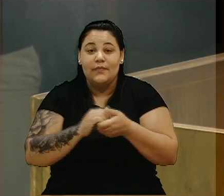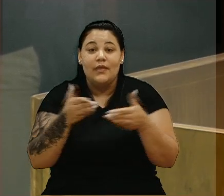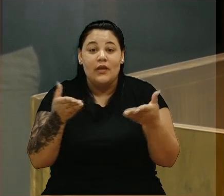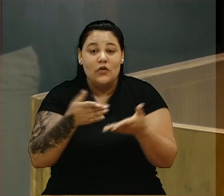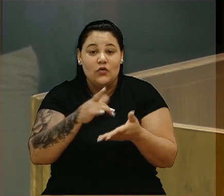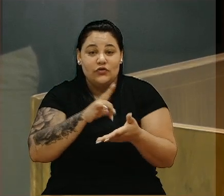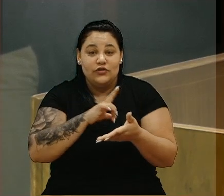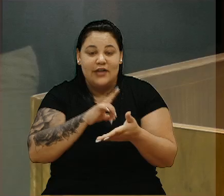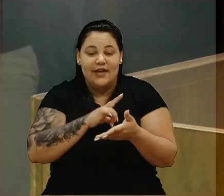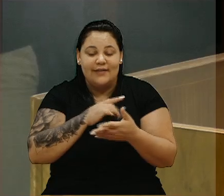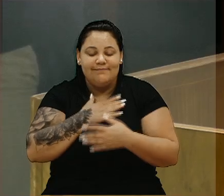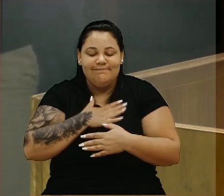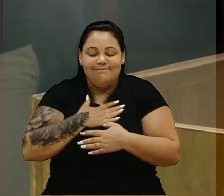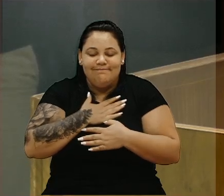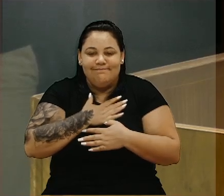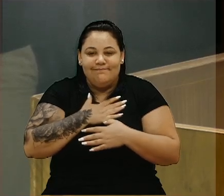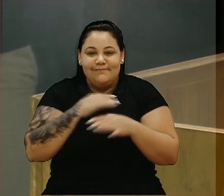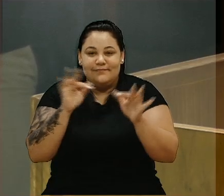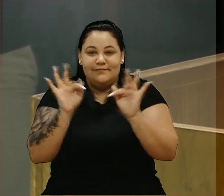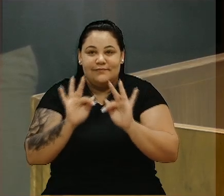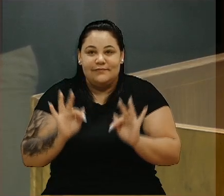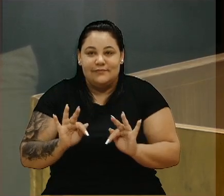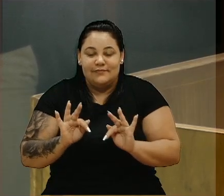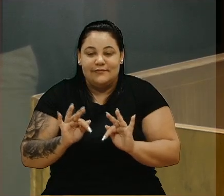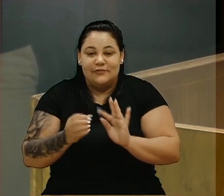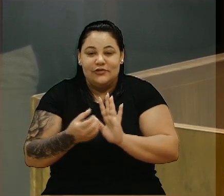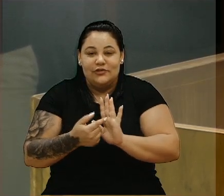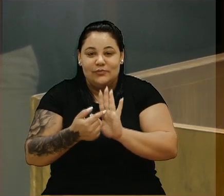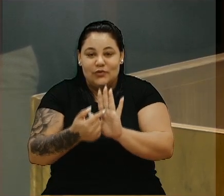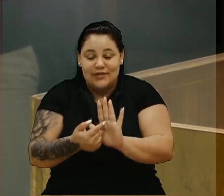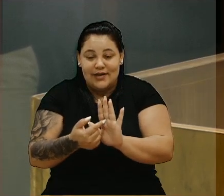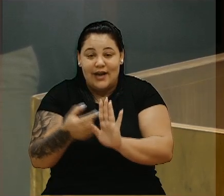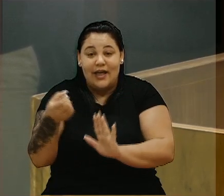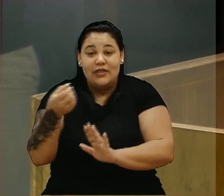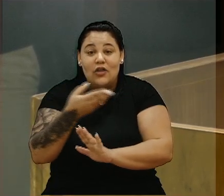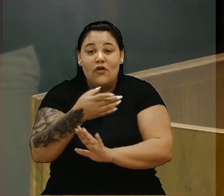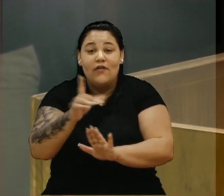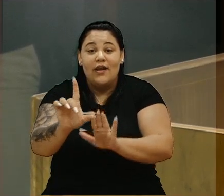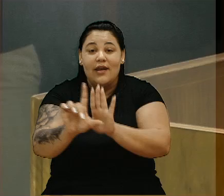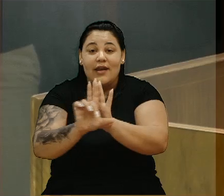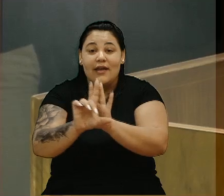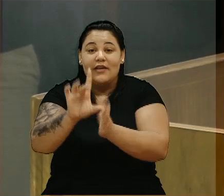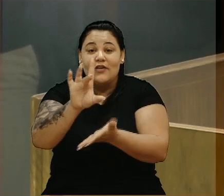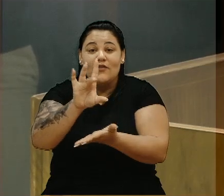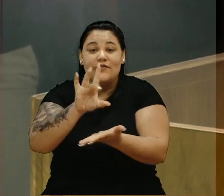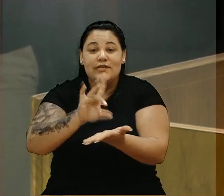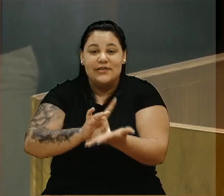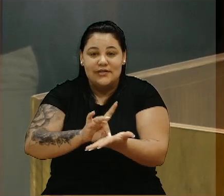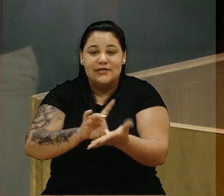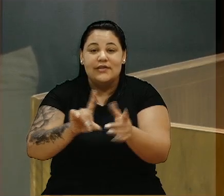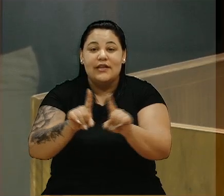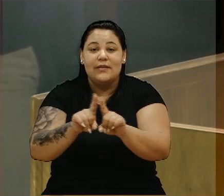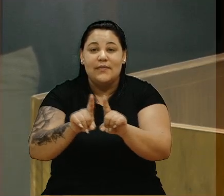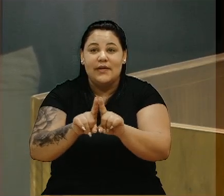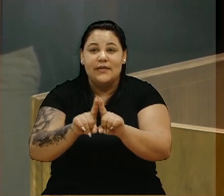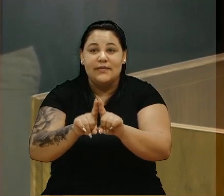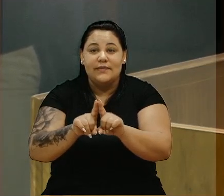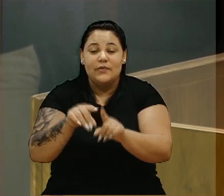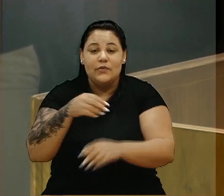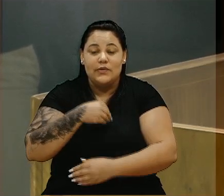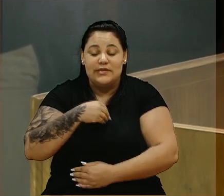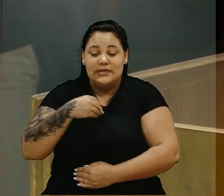temos a alegria de comunicar uma nova lei que determina a realização do exame